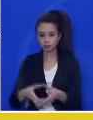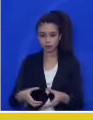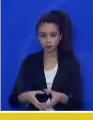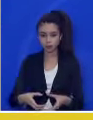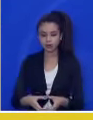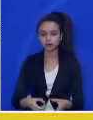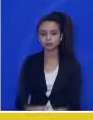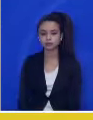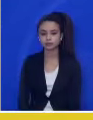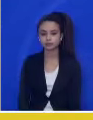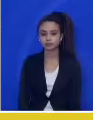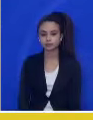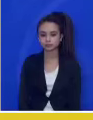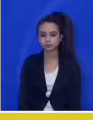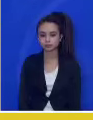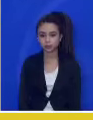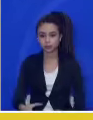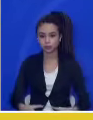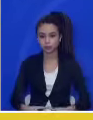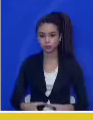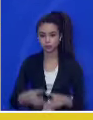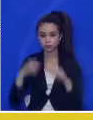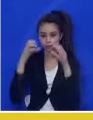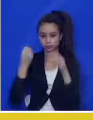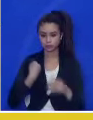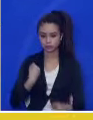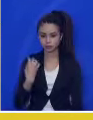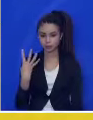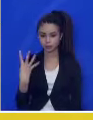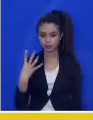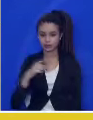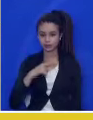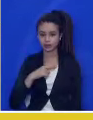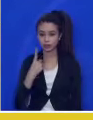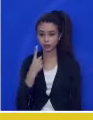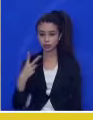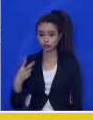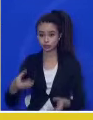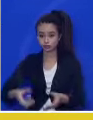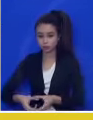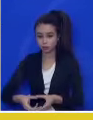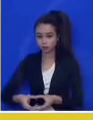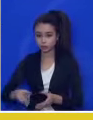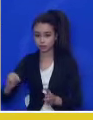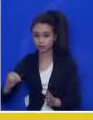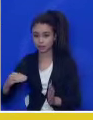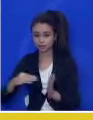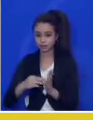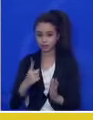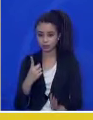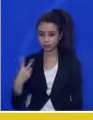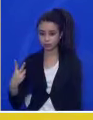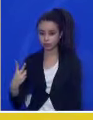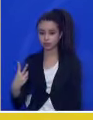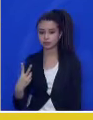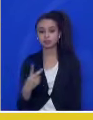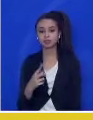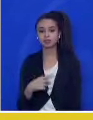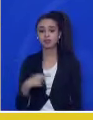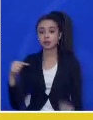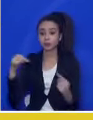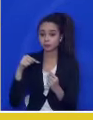do dia de sorte. O suporte em cima do globo número 4, abastecido com 12 bolas numeradas de 01 a 12 referentes aos meses do